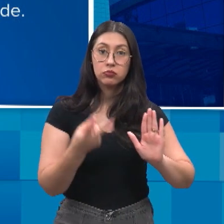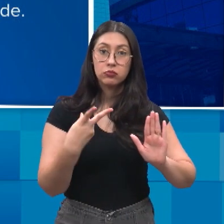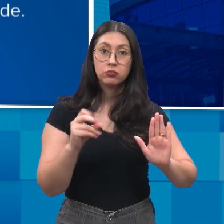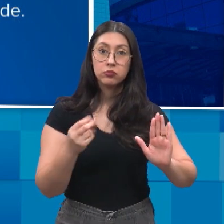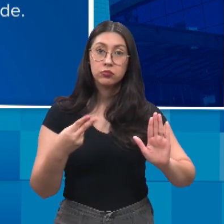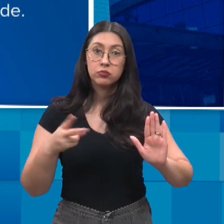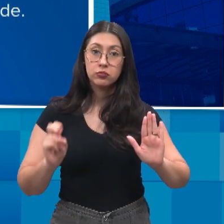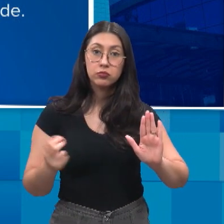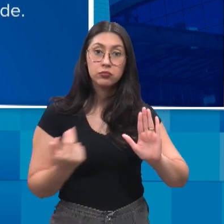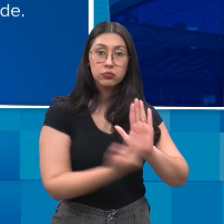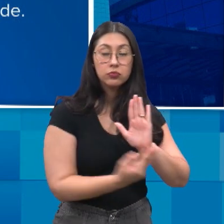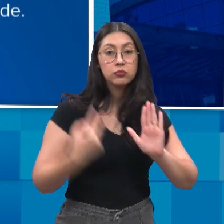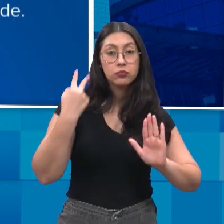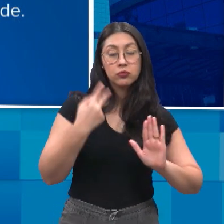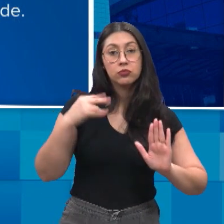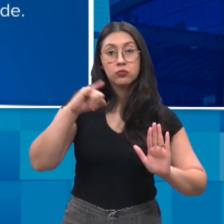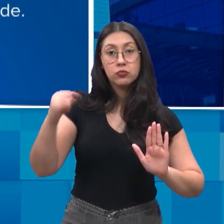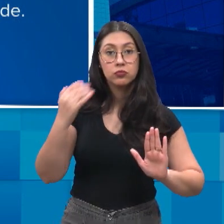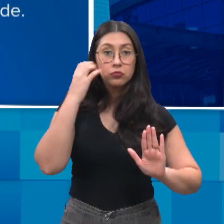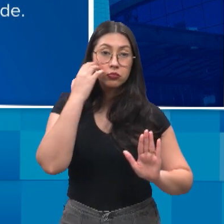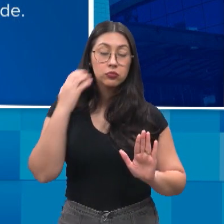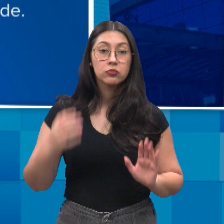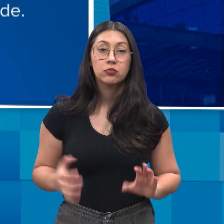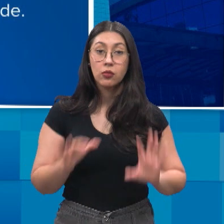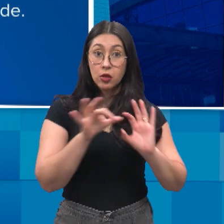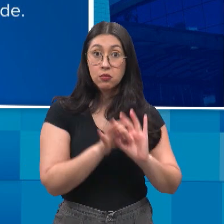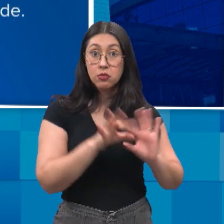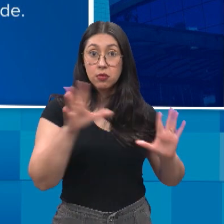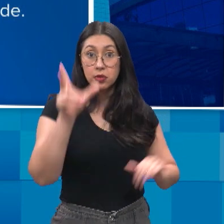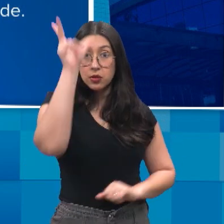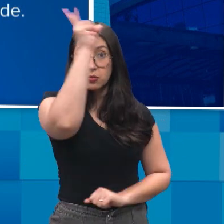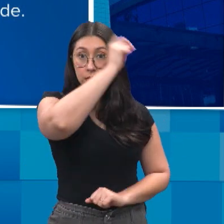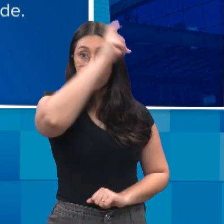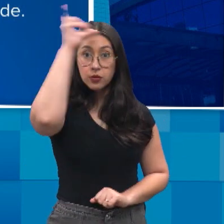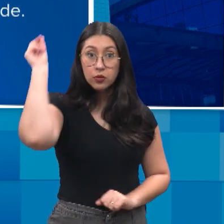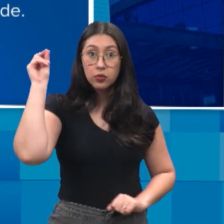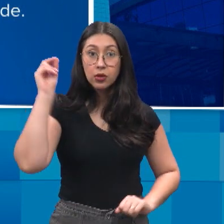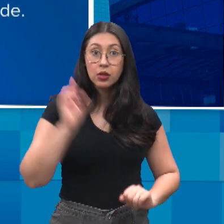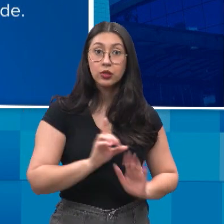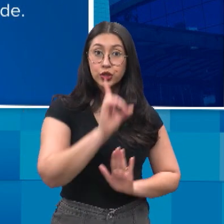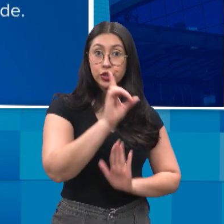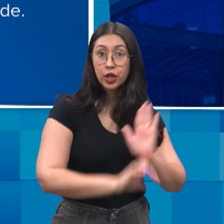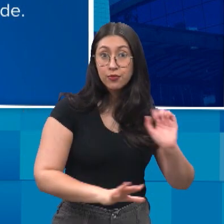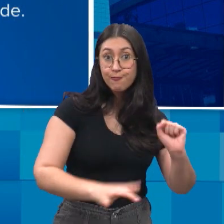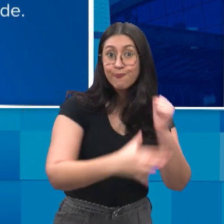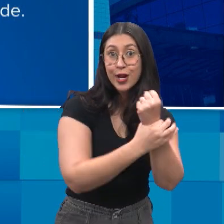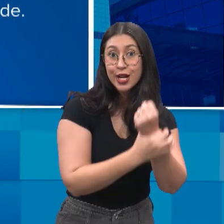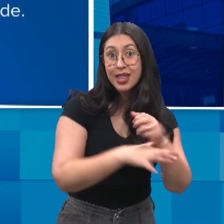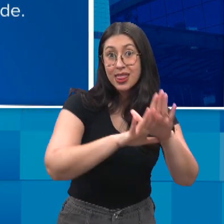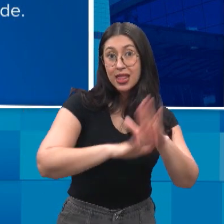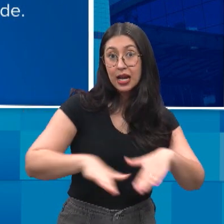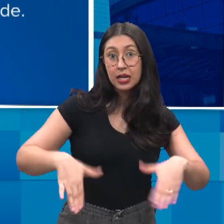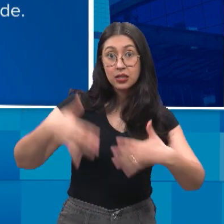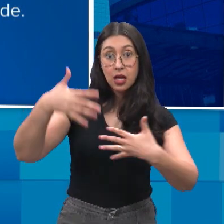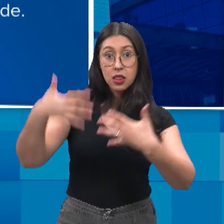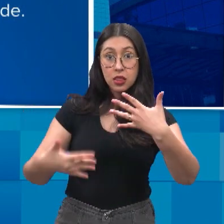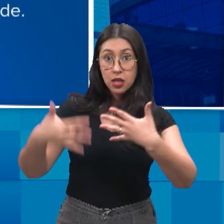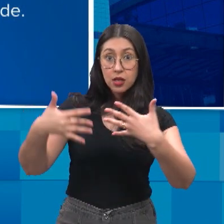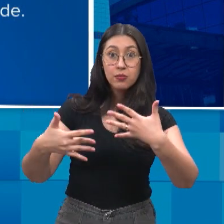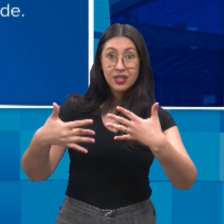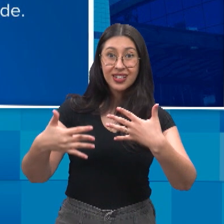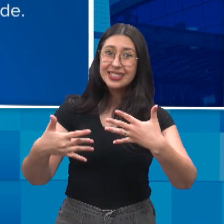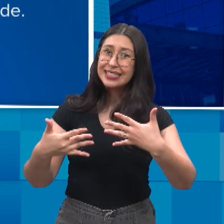Fraga. Autoriza o Poder Executivo a disponibilizar e garantir o direito das crianças atípicas com